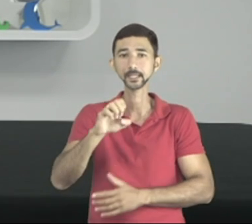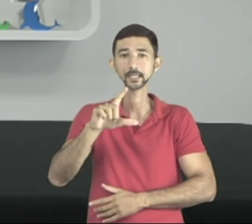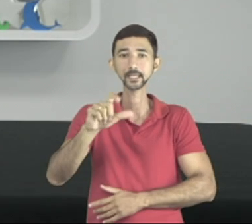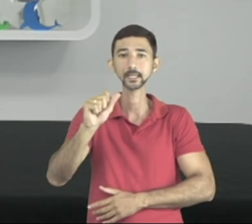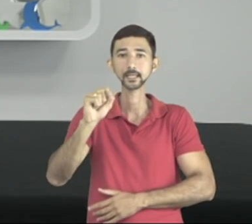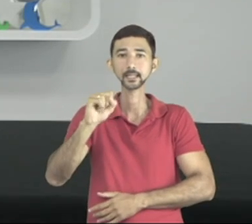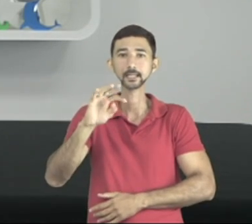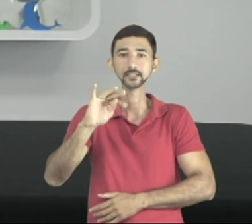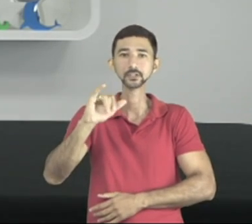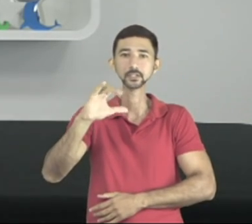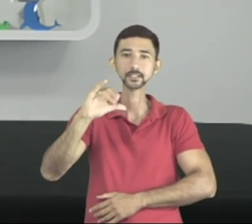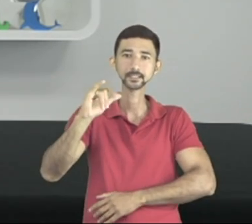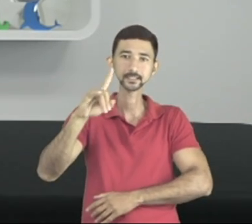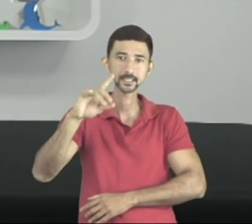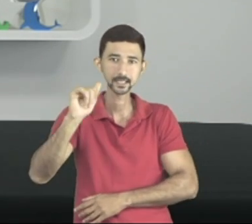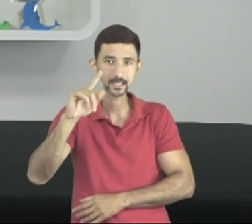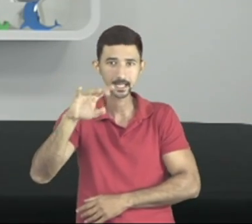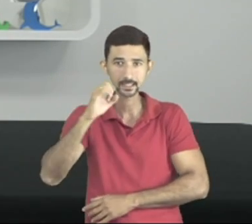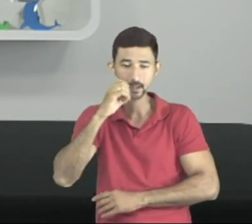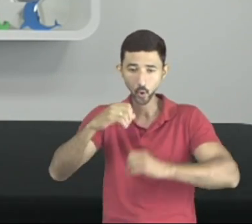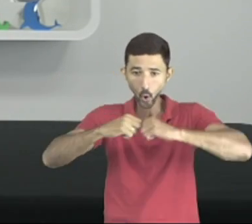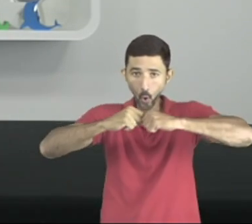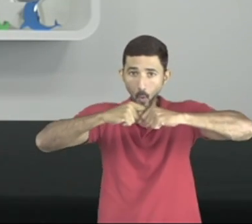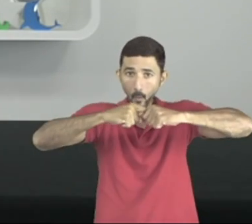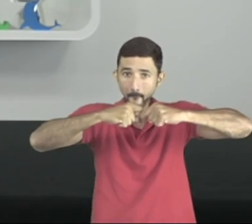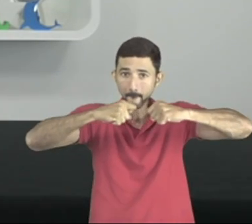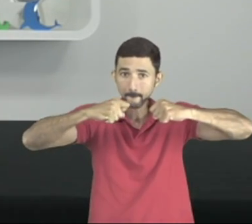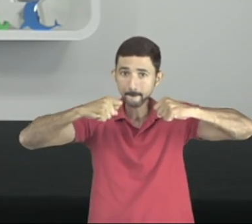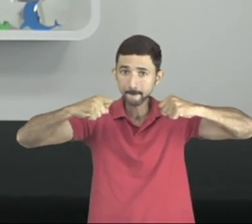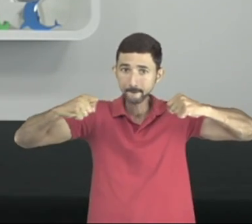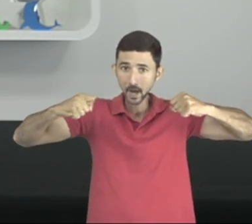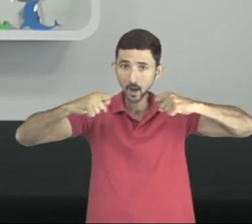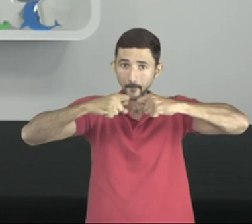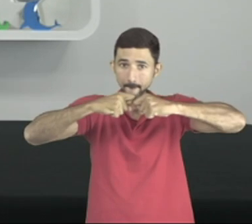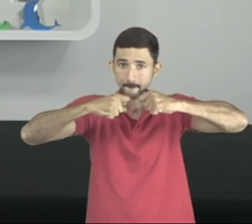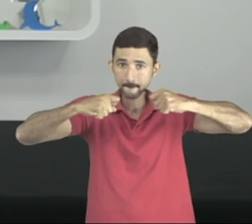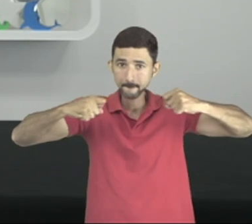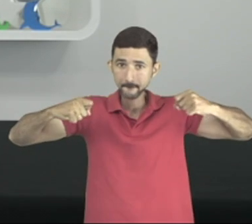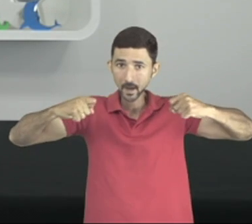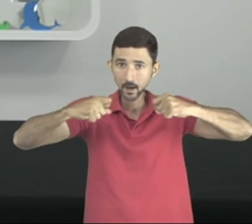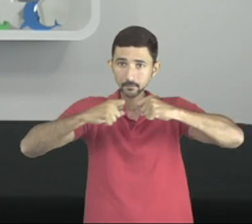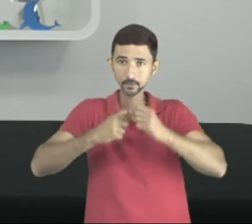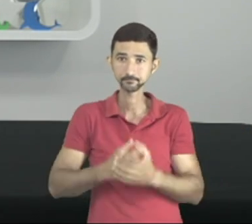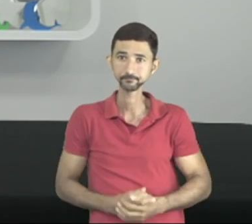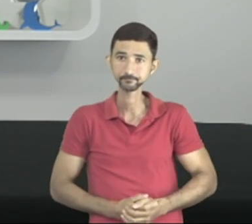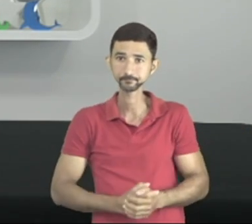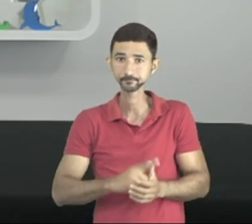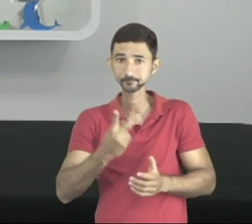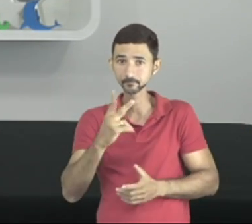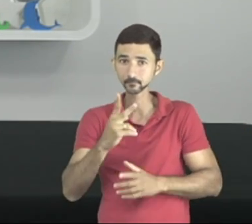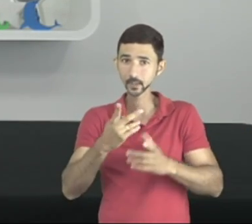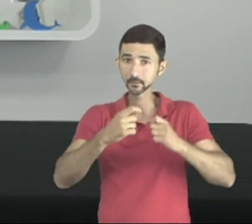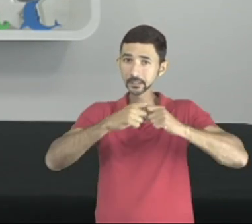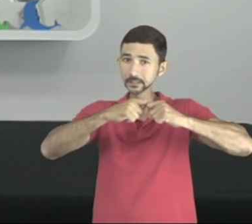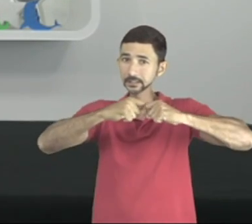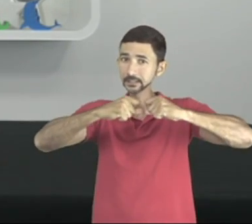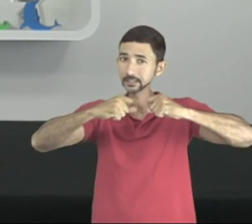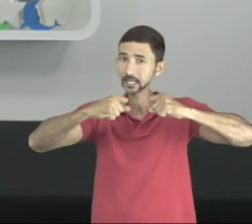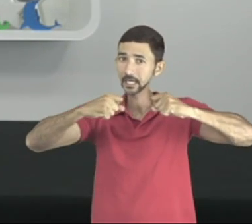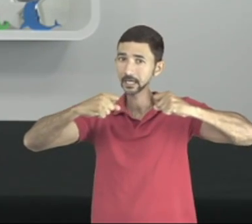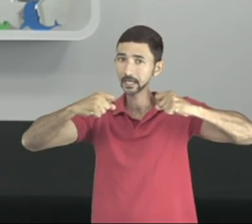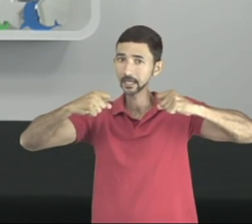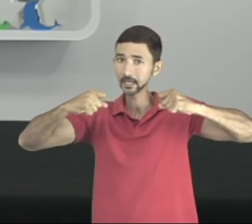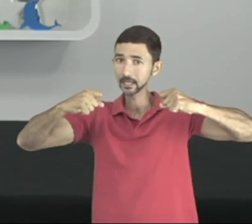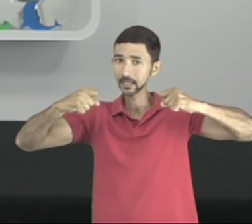elasticidade, expansão do volume, é distender a matéria. As duas vai até certo limite,